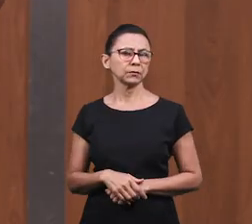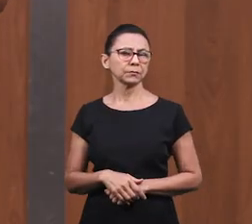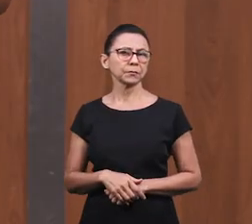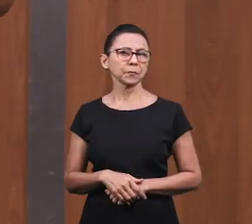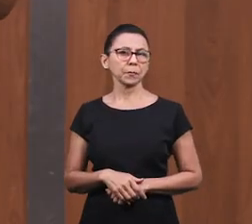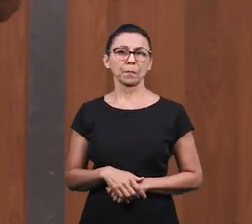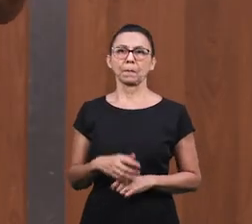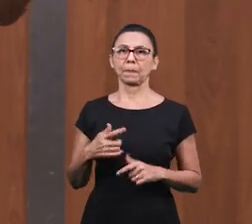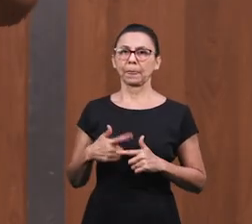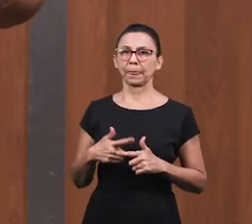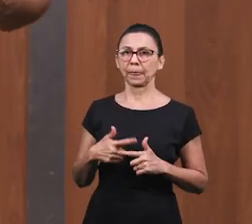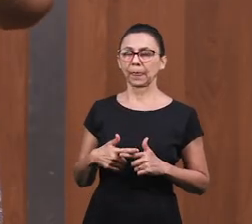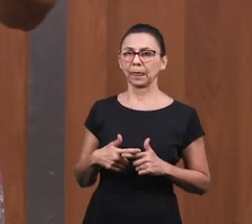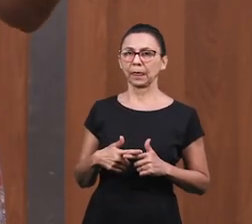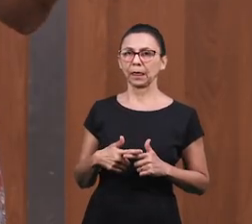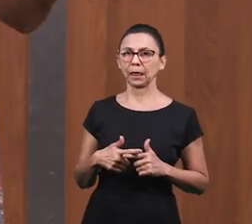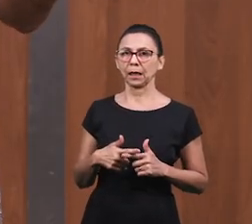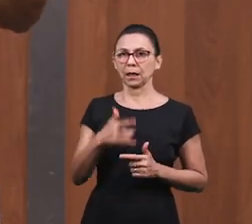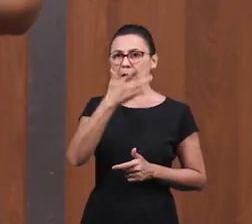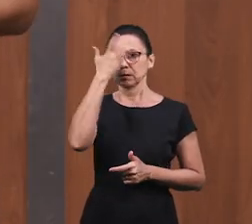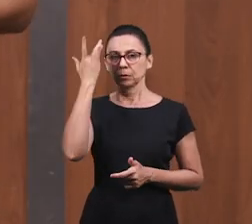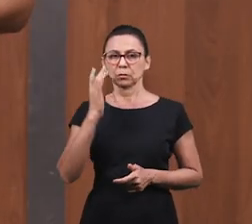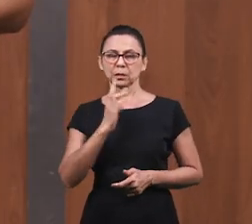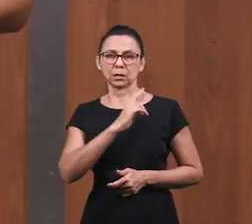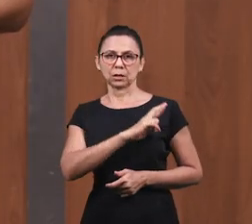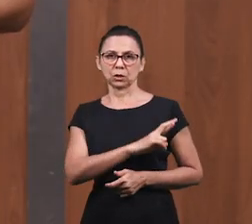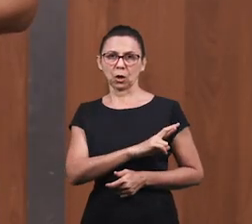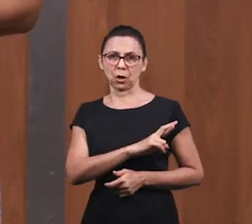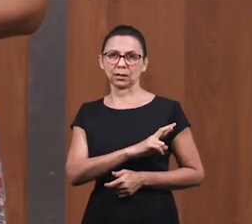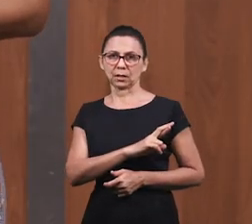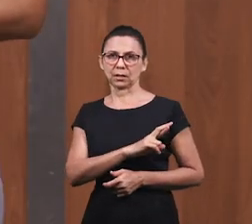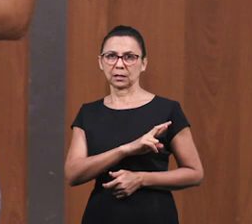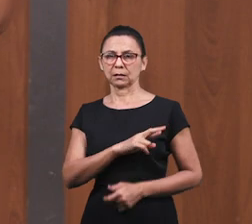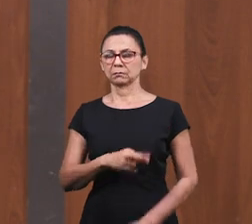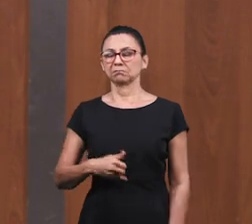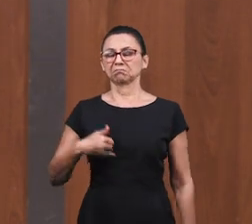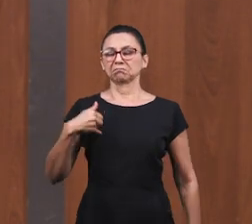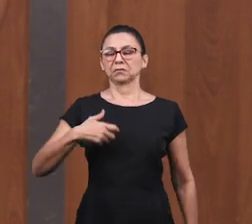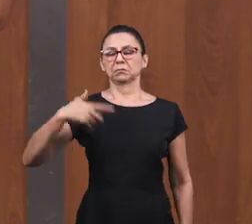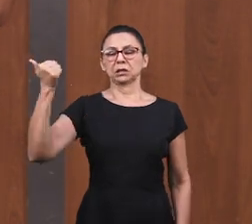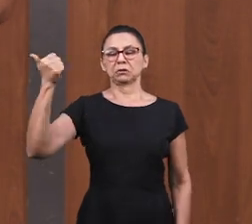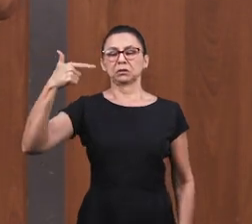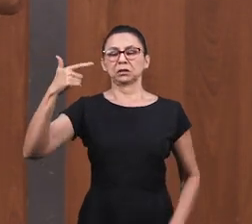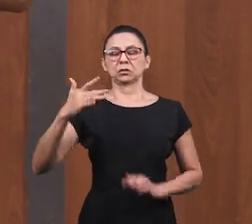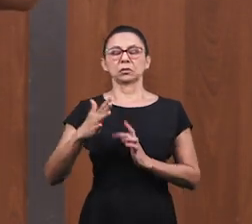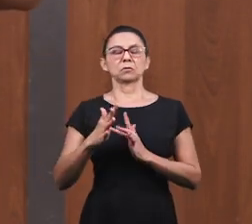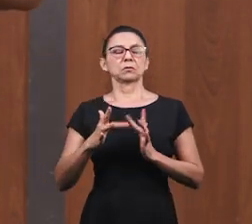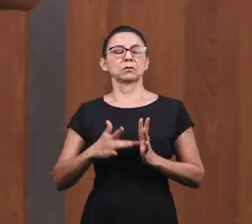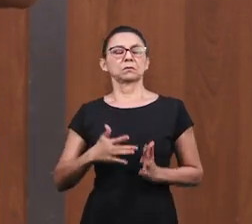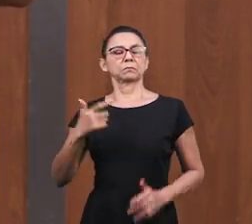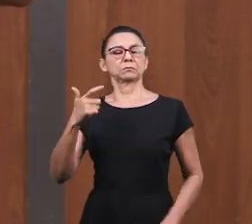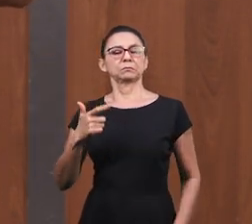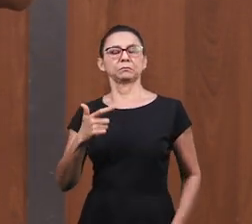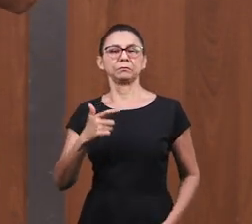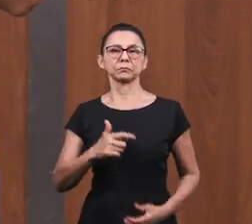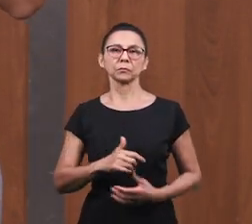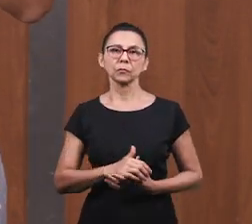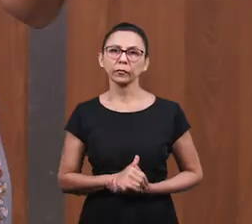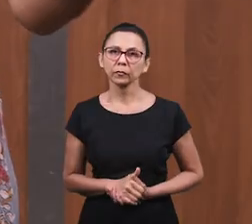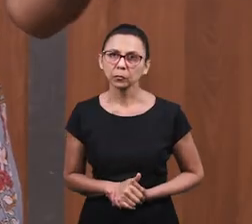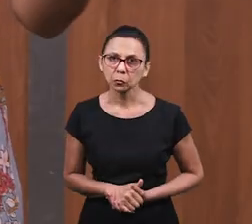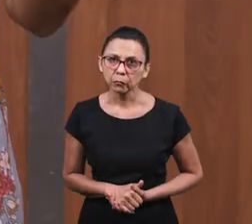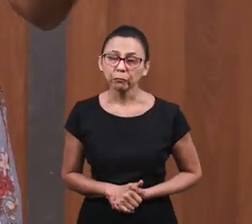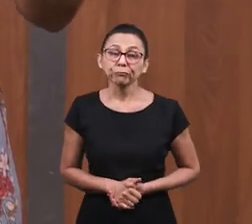dele, porque ele se achava mais importante do que Jesus. E há pessoas no mundo, em